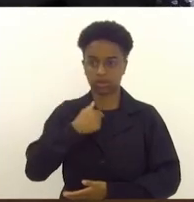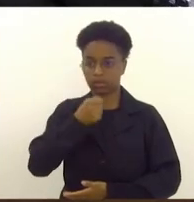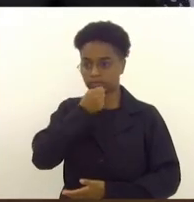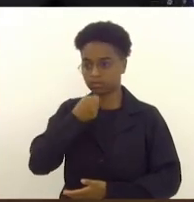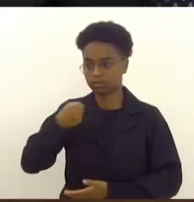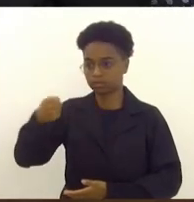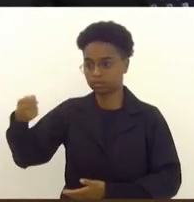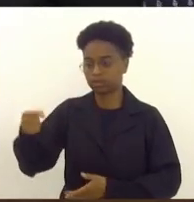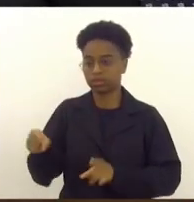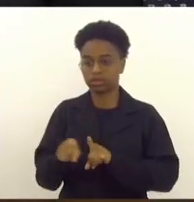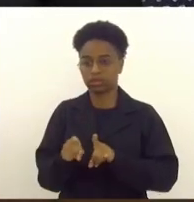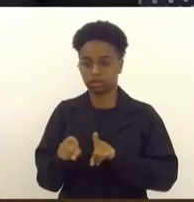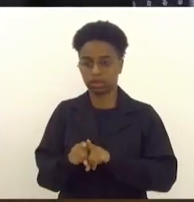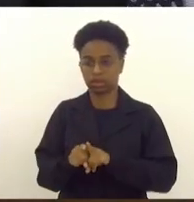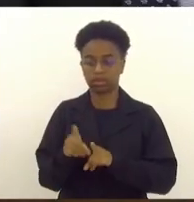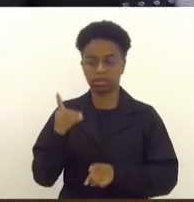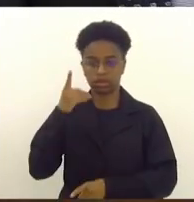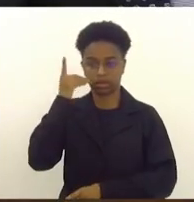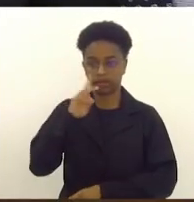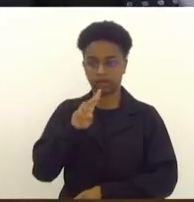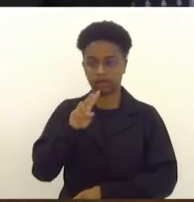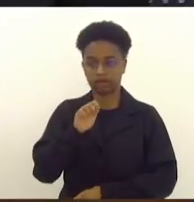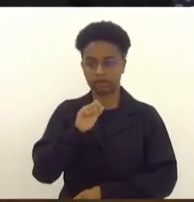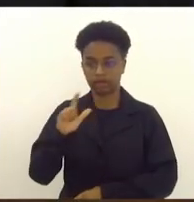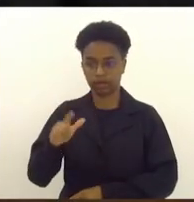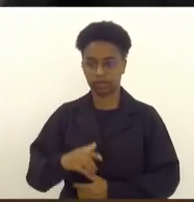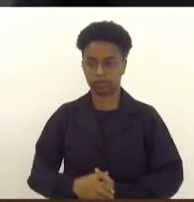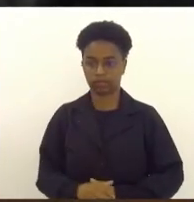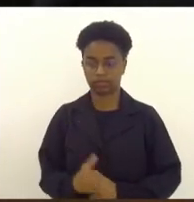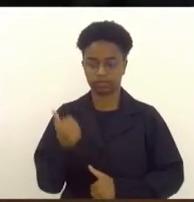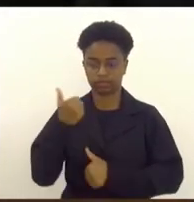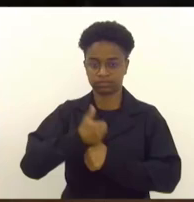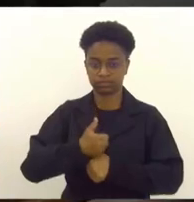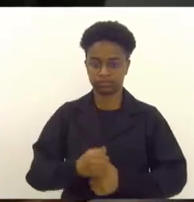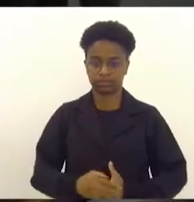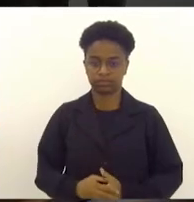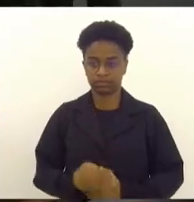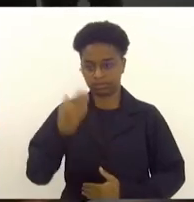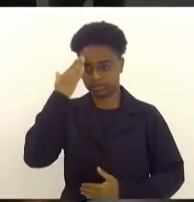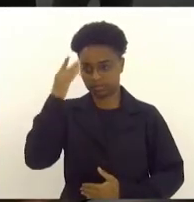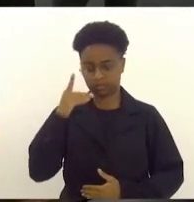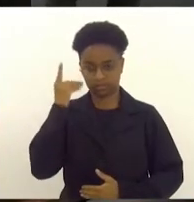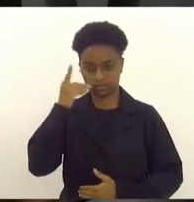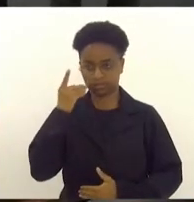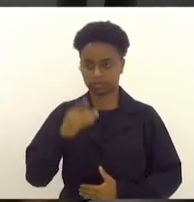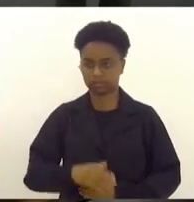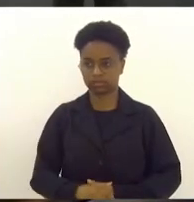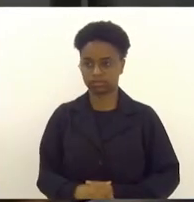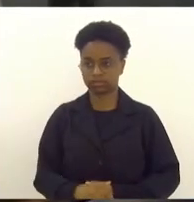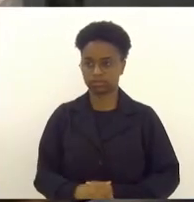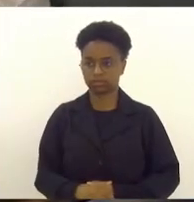aqui também para o nosso nome Deputado Valdo César Obrigado aí